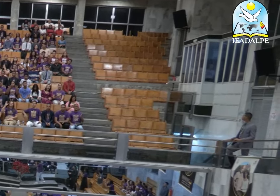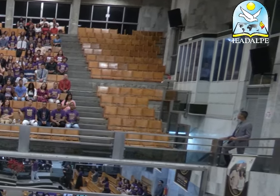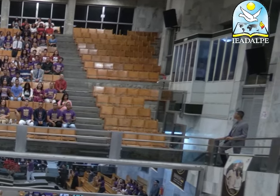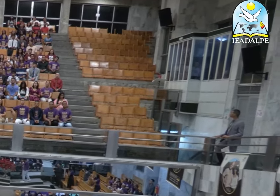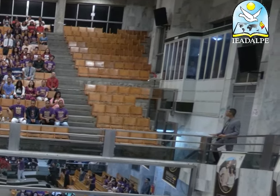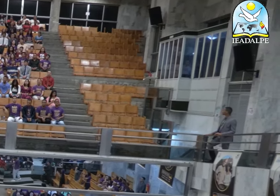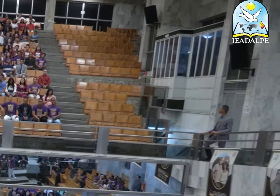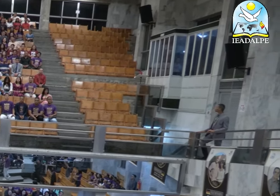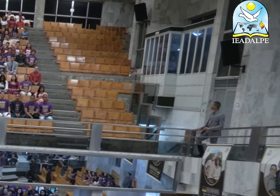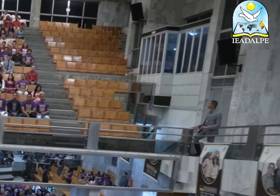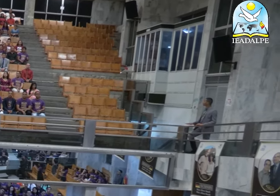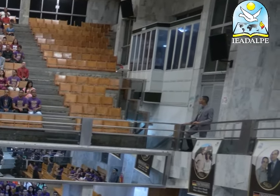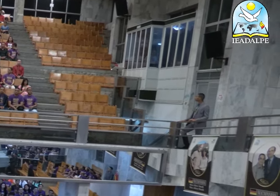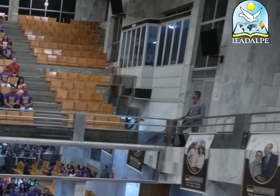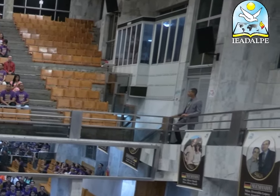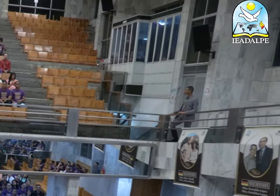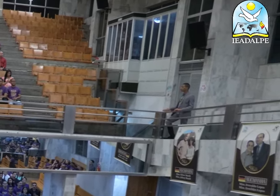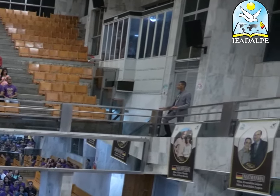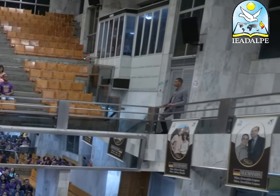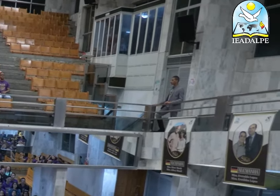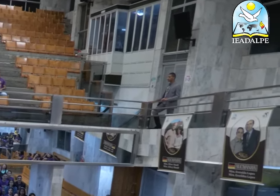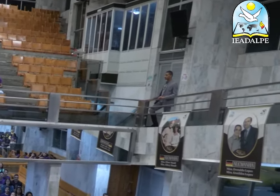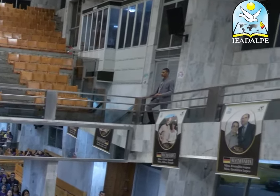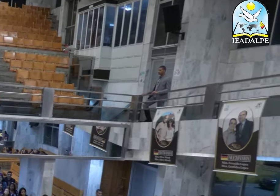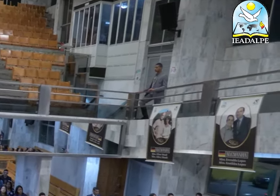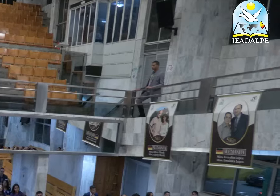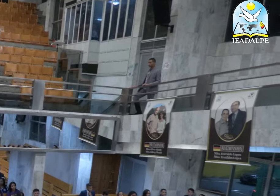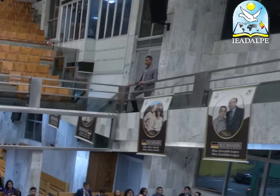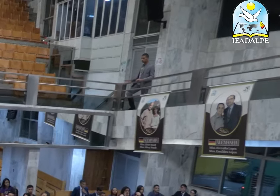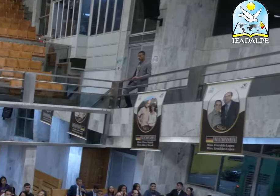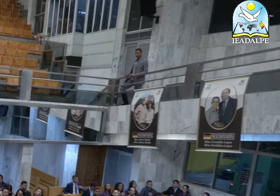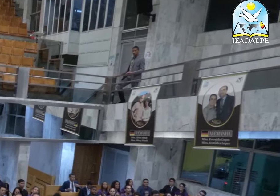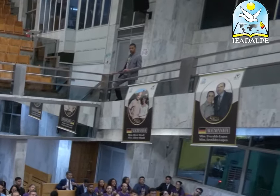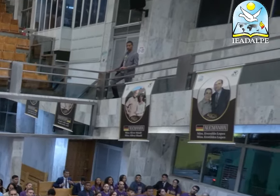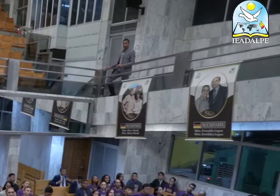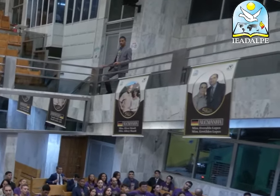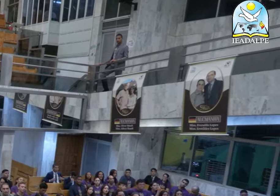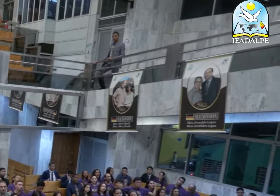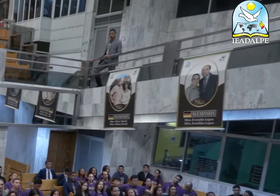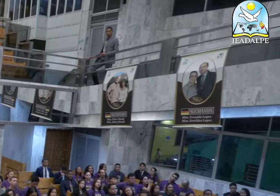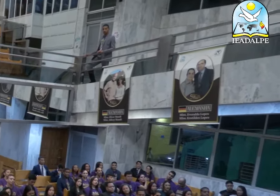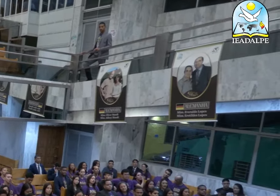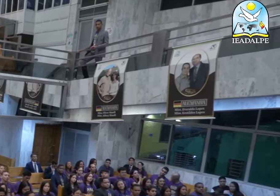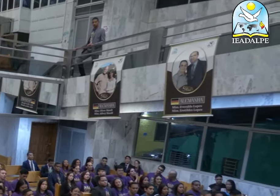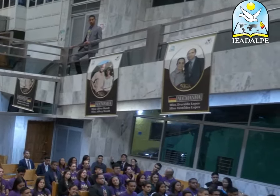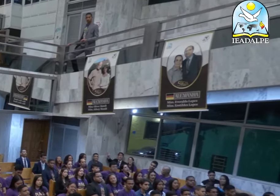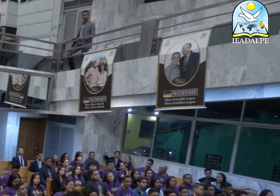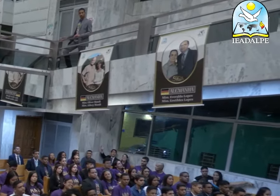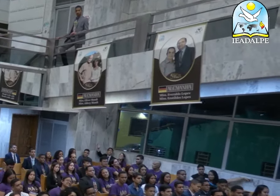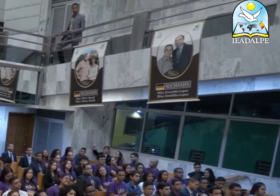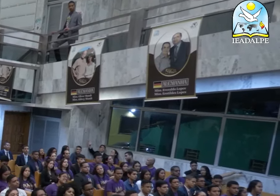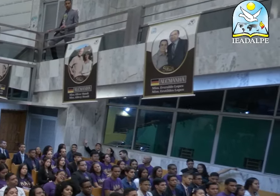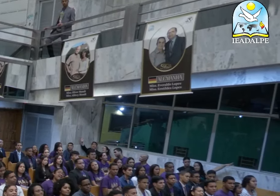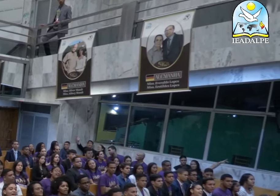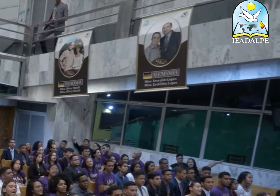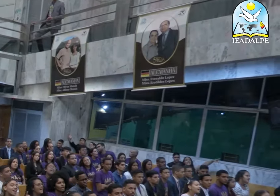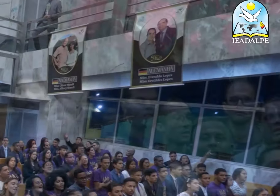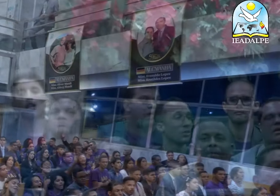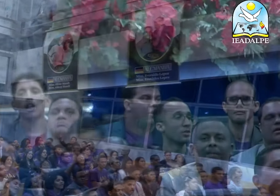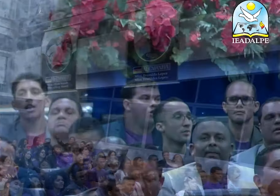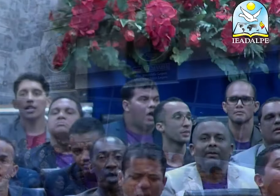Só entra no céu quem for fiel. Só entra no céu.